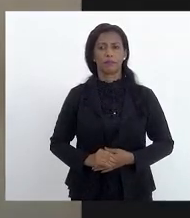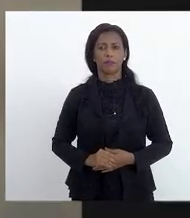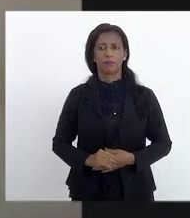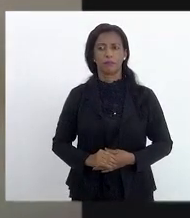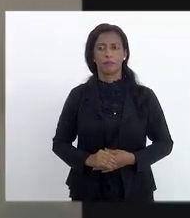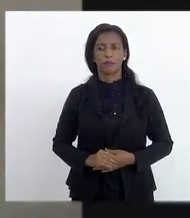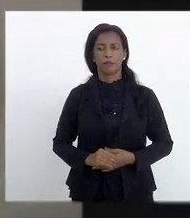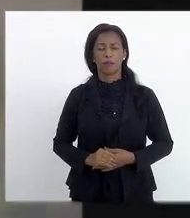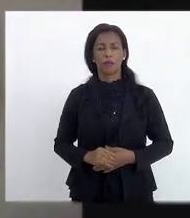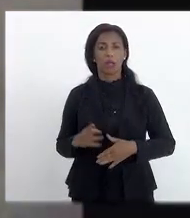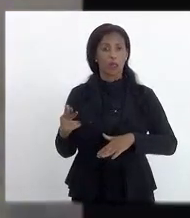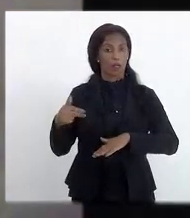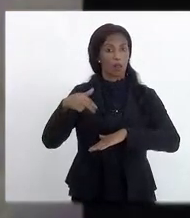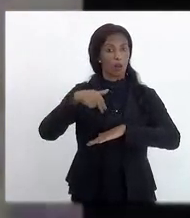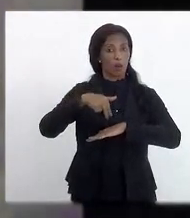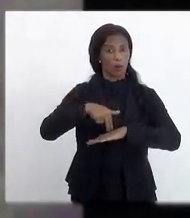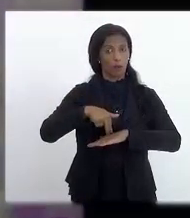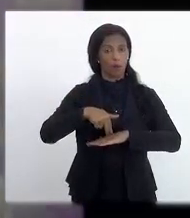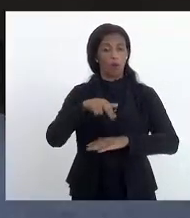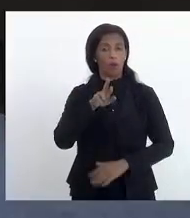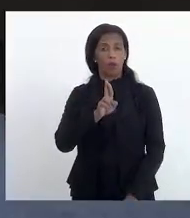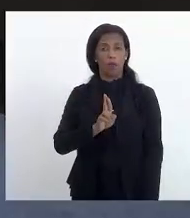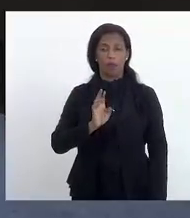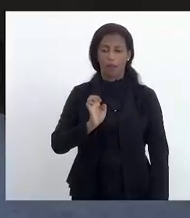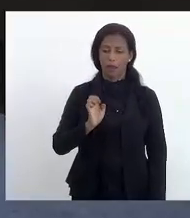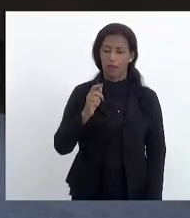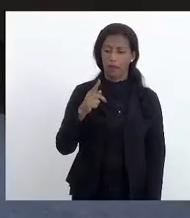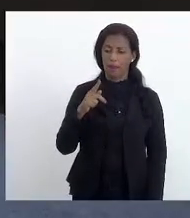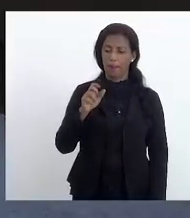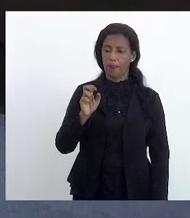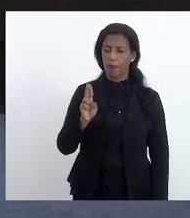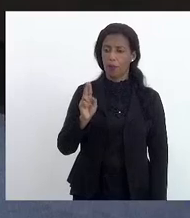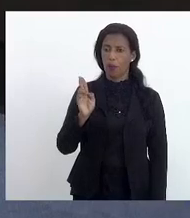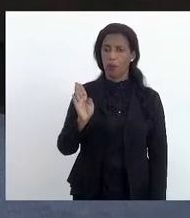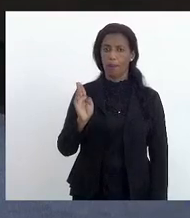a posição do republicano.